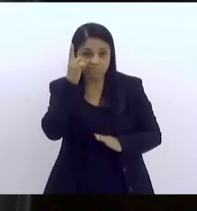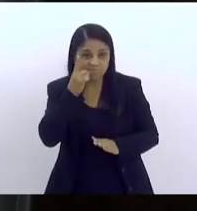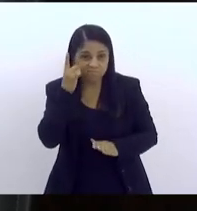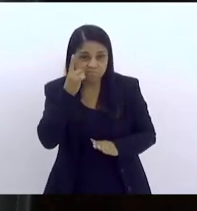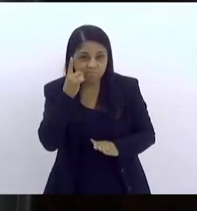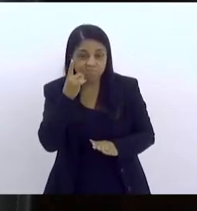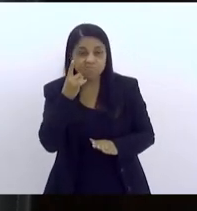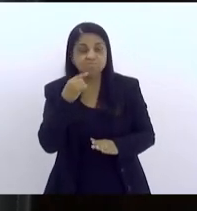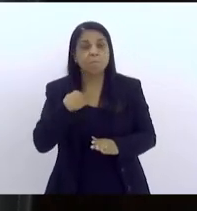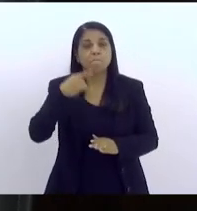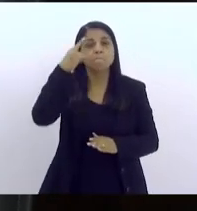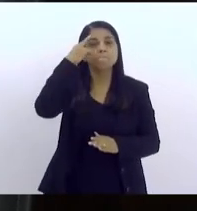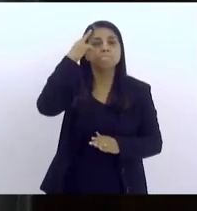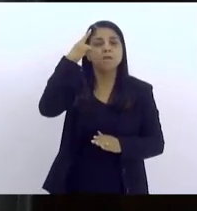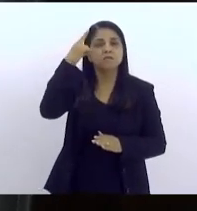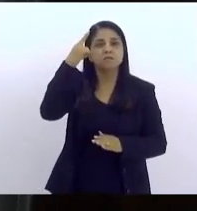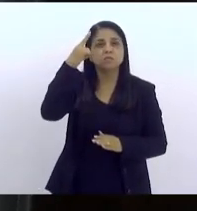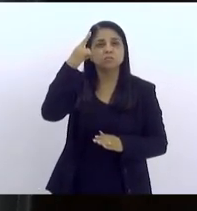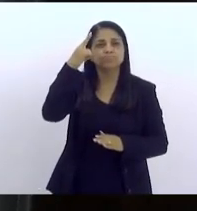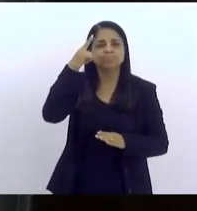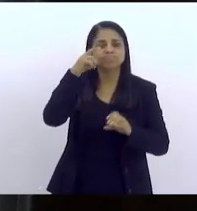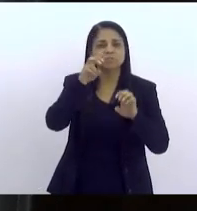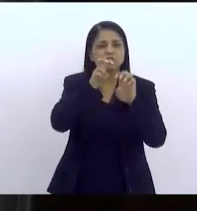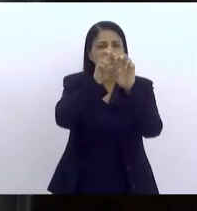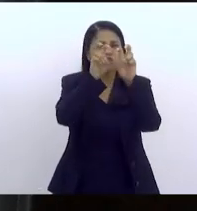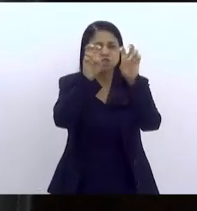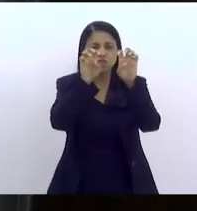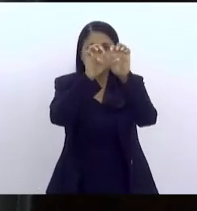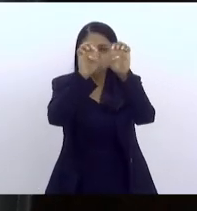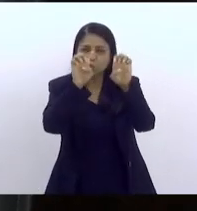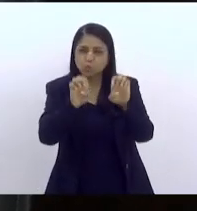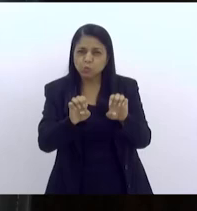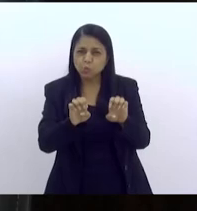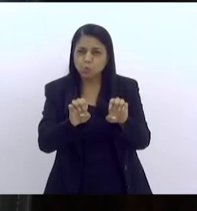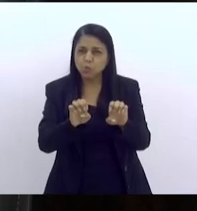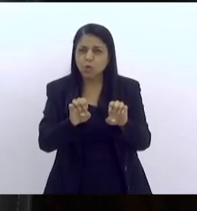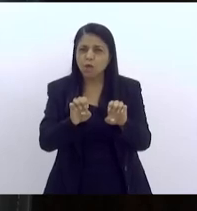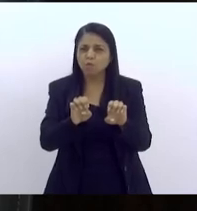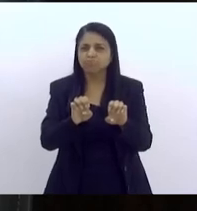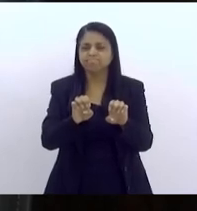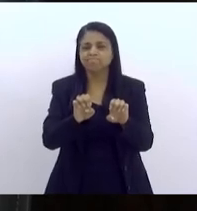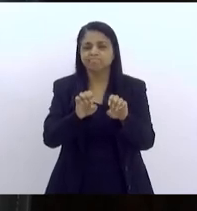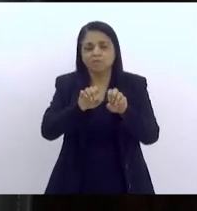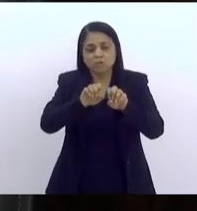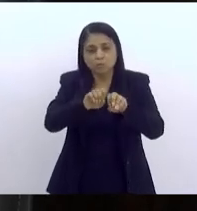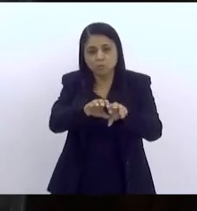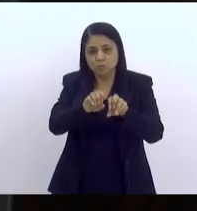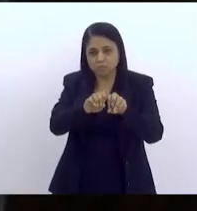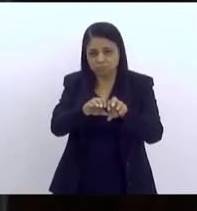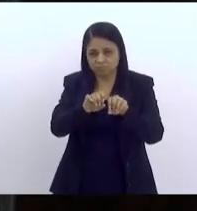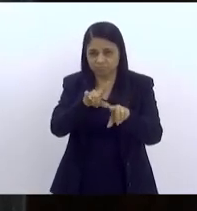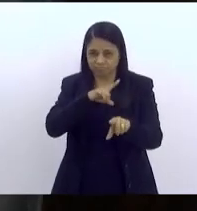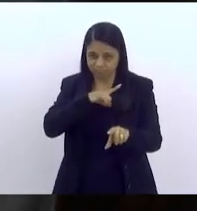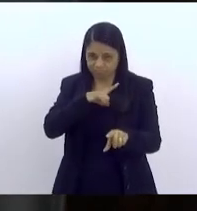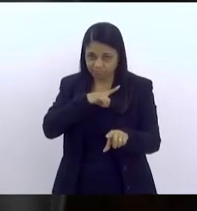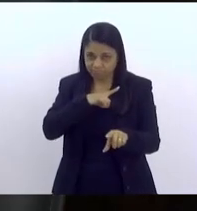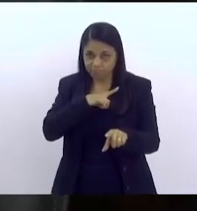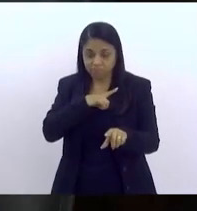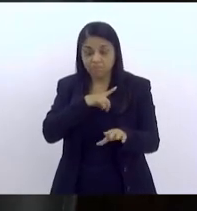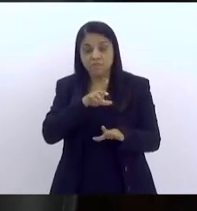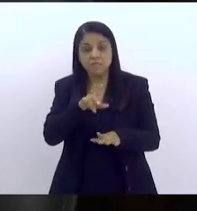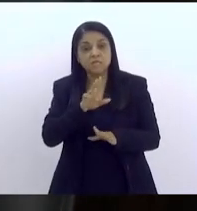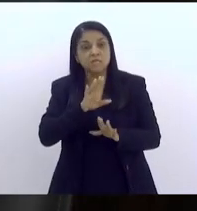sobre a estrutura da Educação E no momento em que os nossos educadores e que as nossas